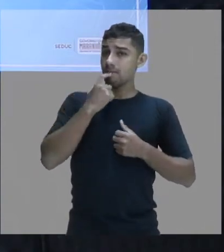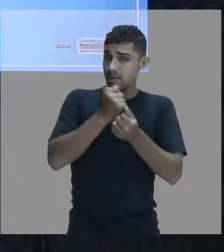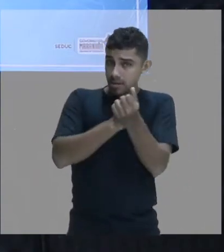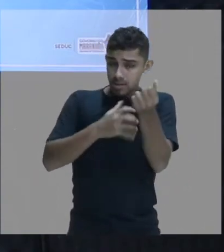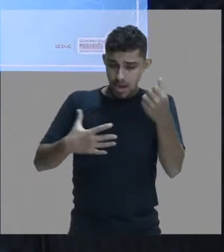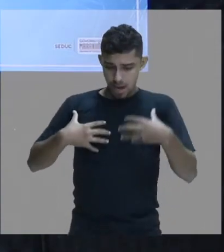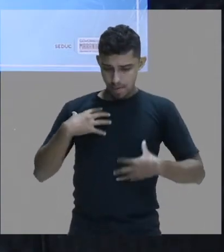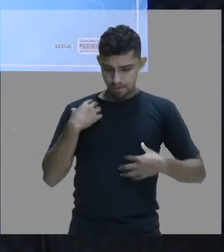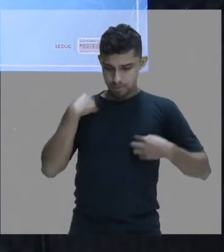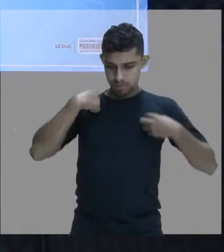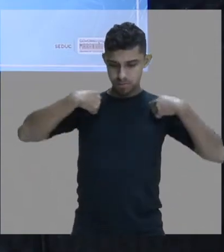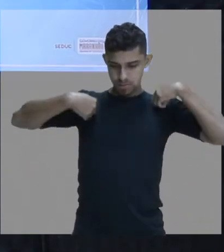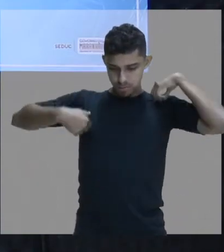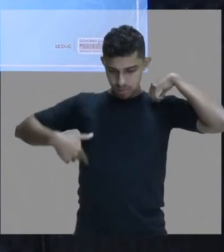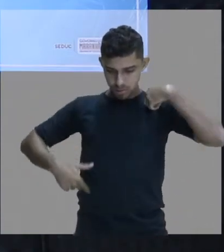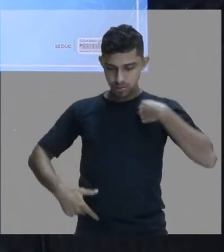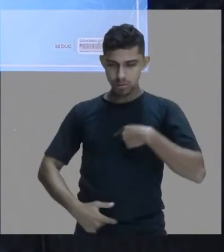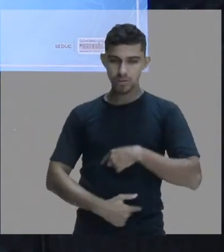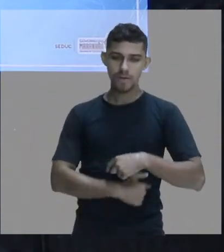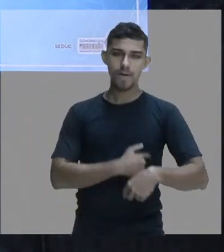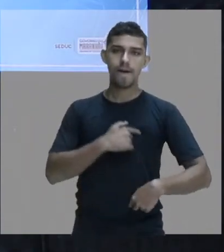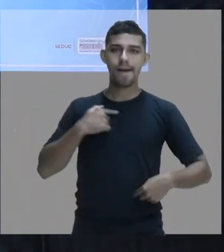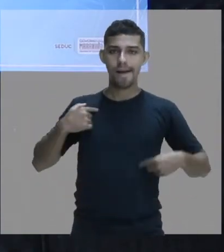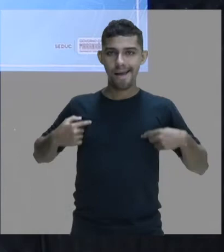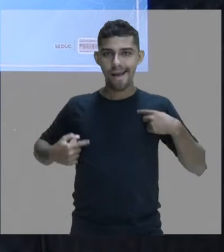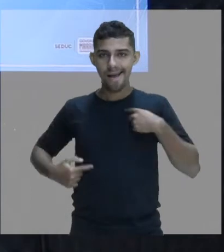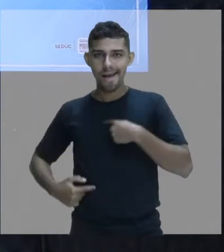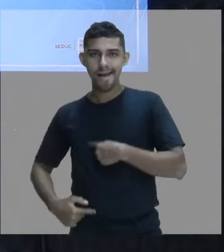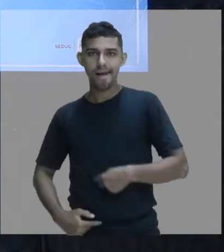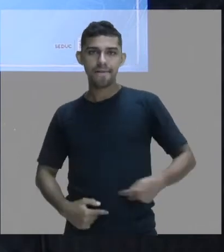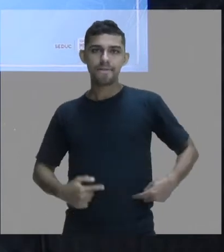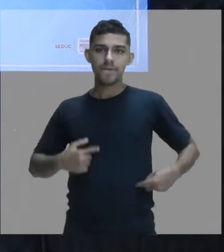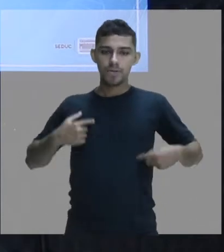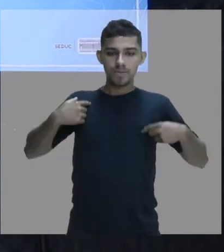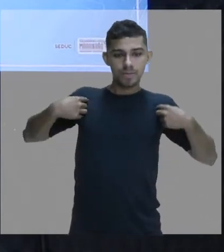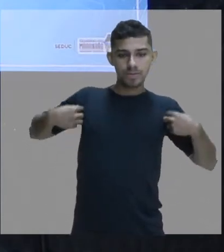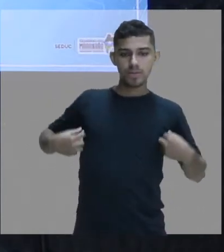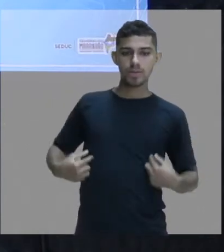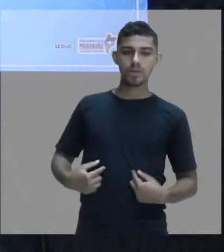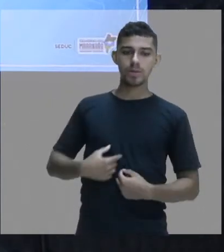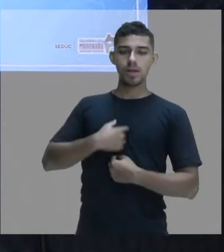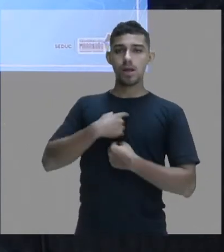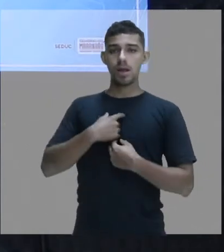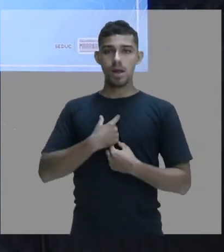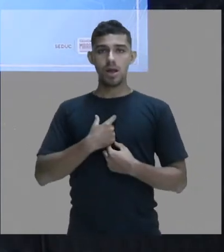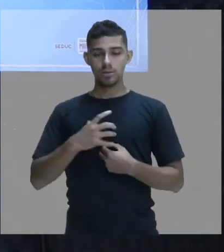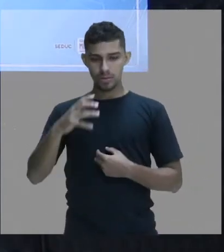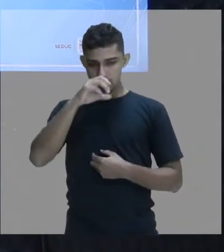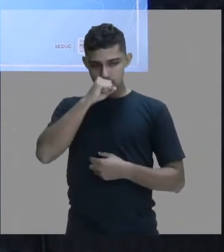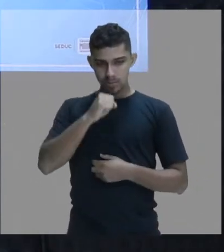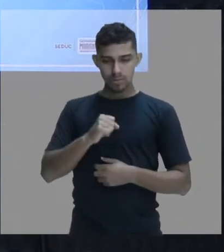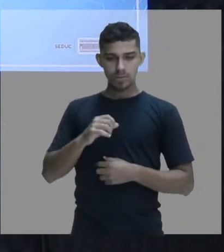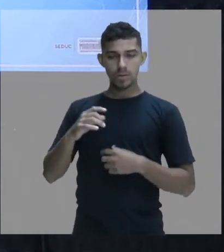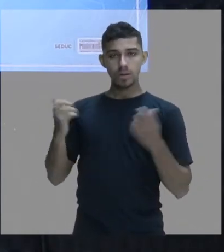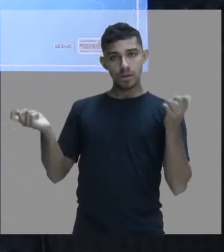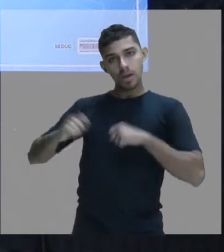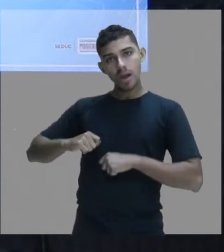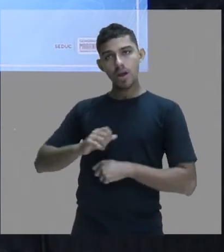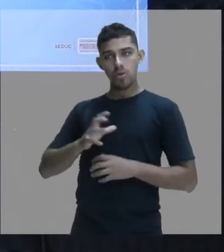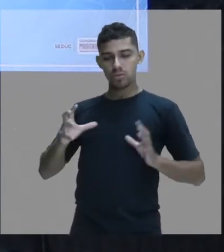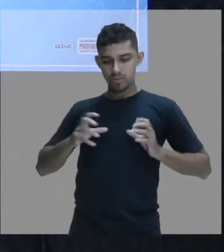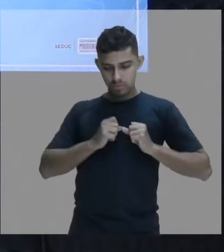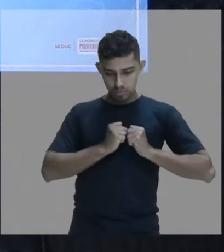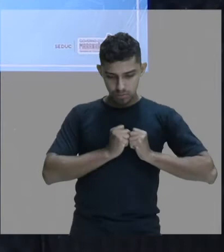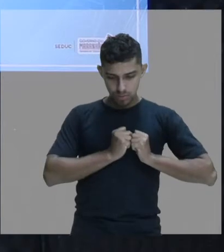é espalhado, ele é enviado. A diástole é o momento que o coração recebe, que ele enche de sangue.